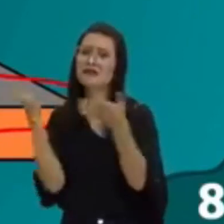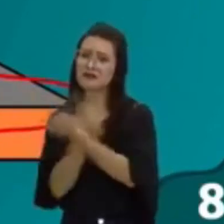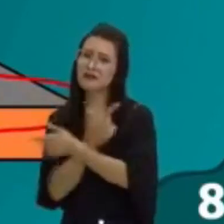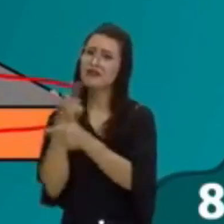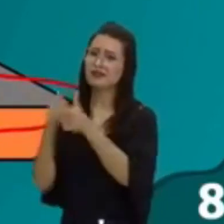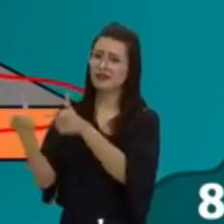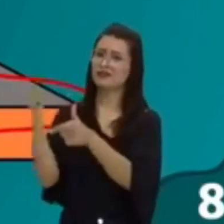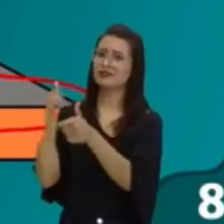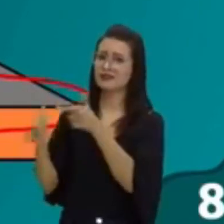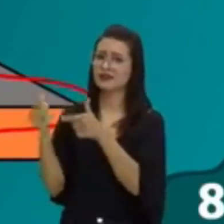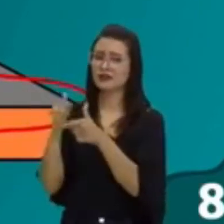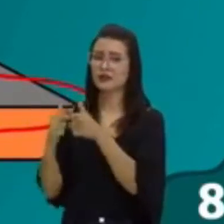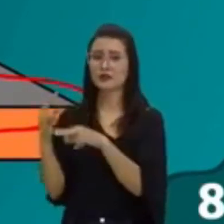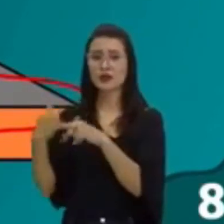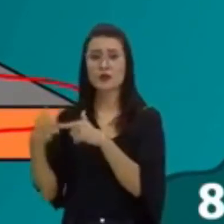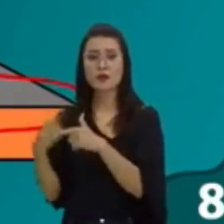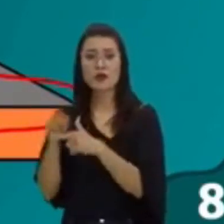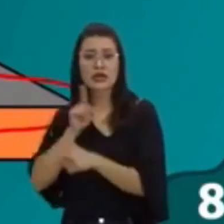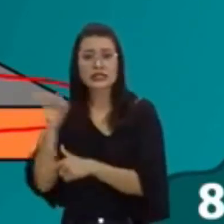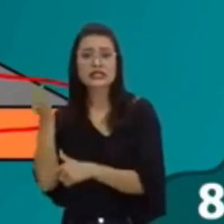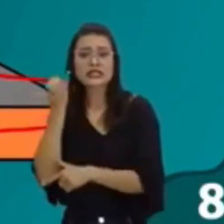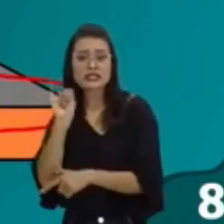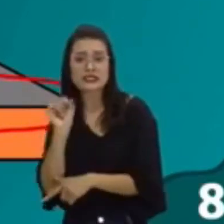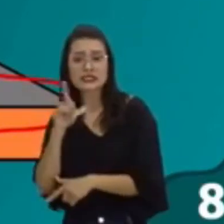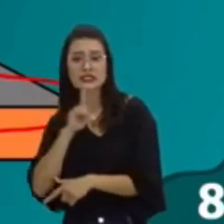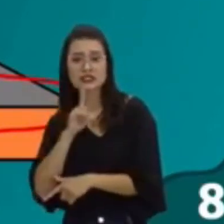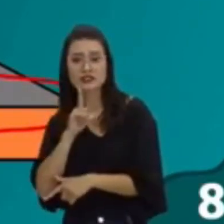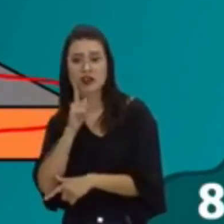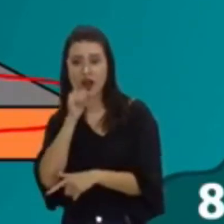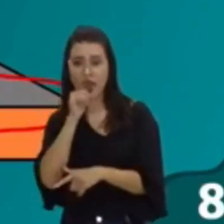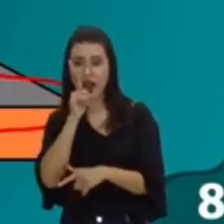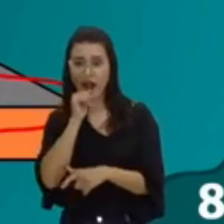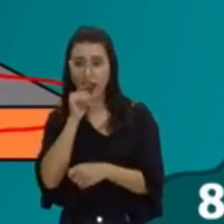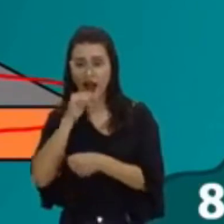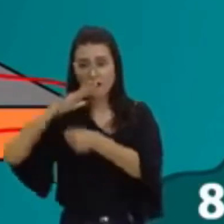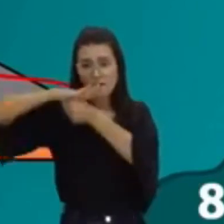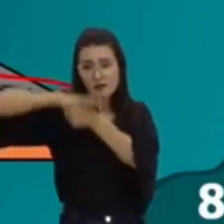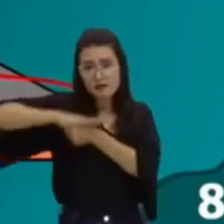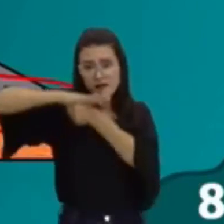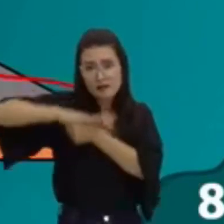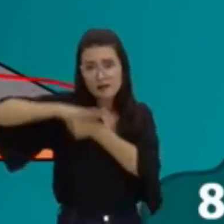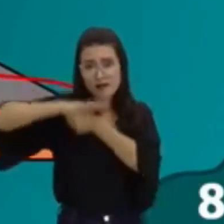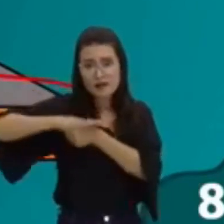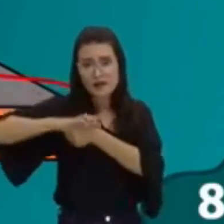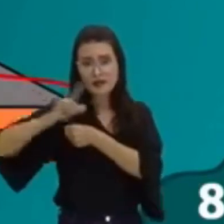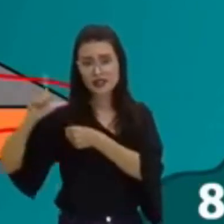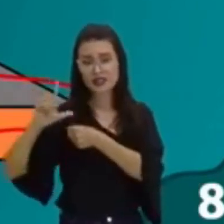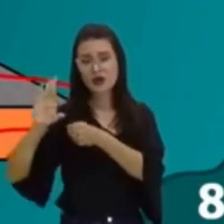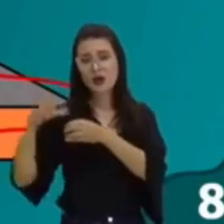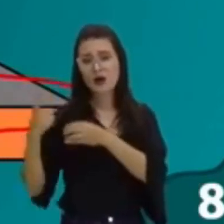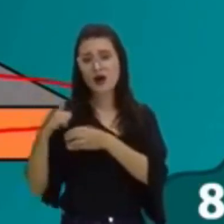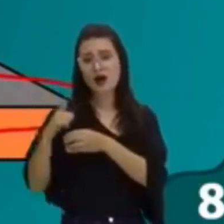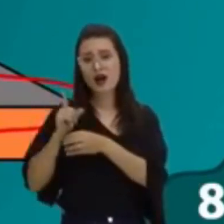esse lago, ele tem que ser provisório. Se ele for usado com grande permanência, o que que vai acontecer? Quando a água pegar aqui,